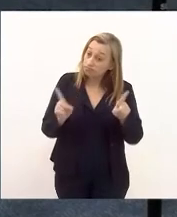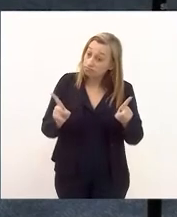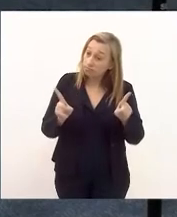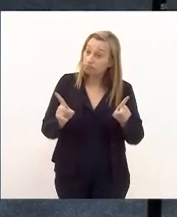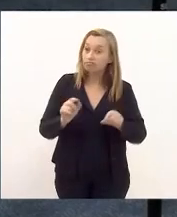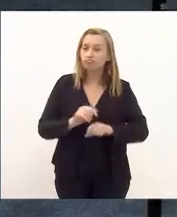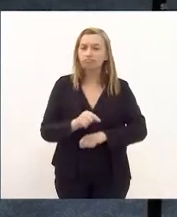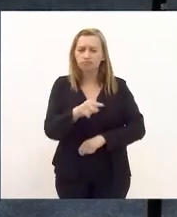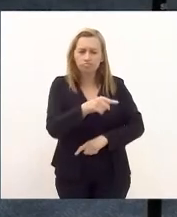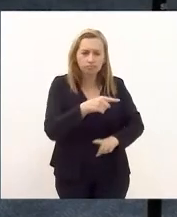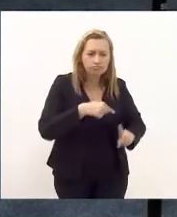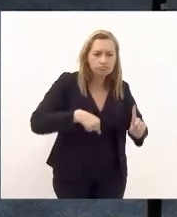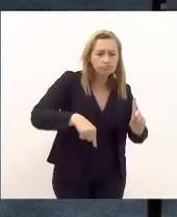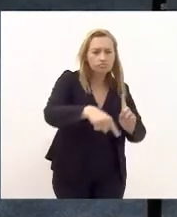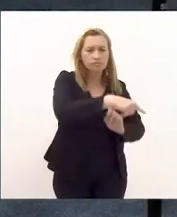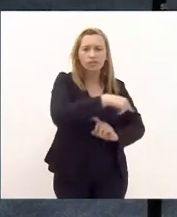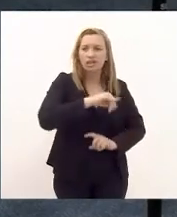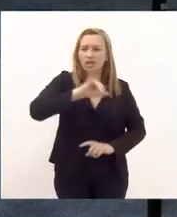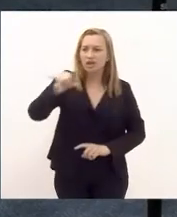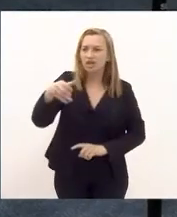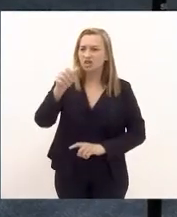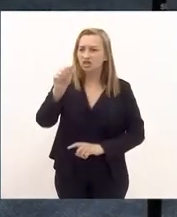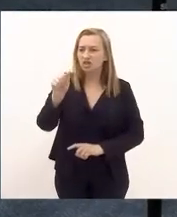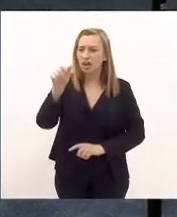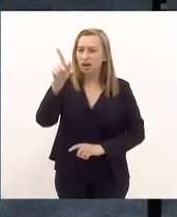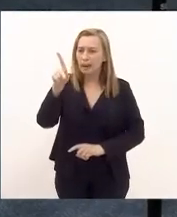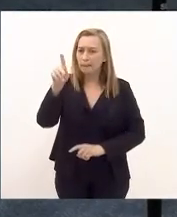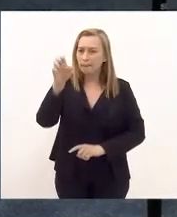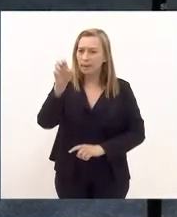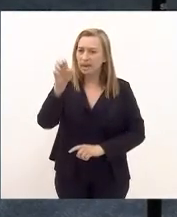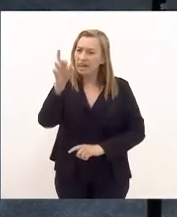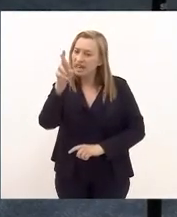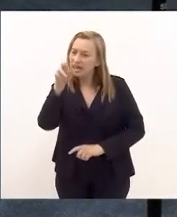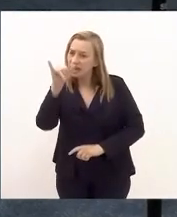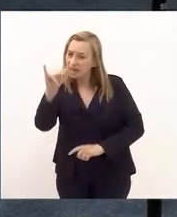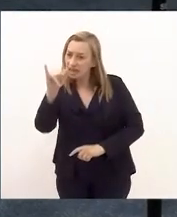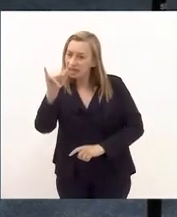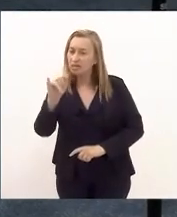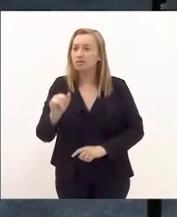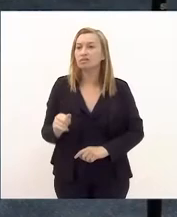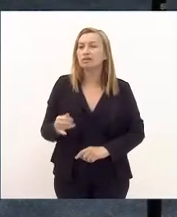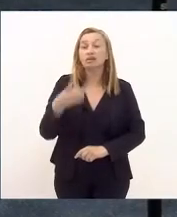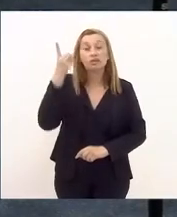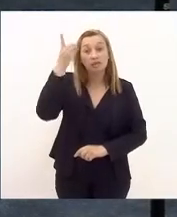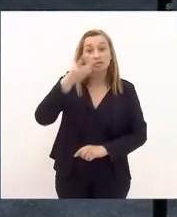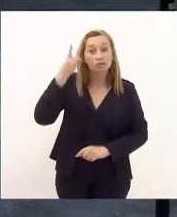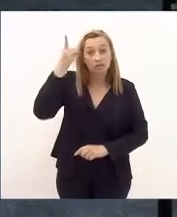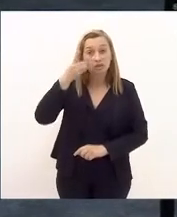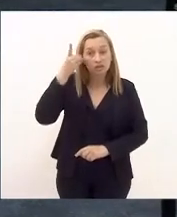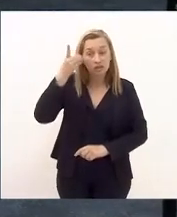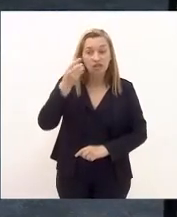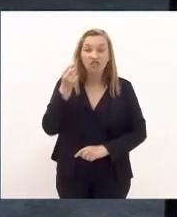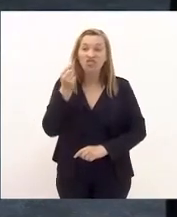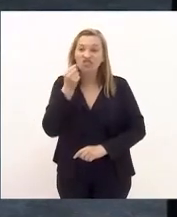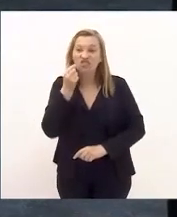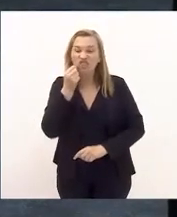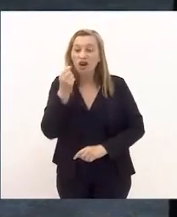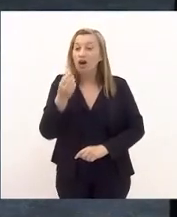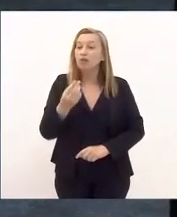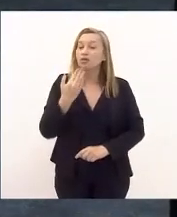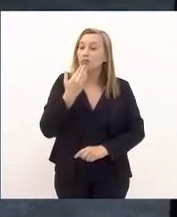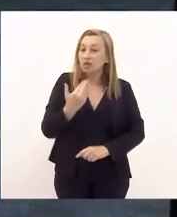por aquela área de Japeri. Inclusive, deputado Ratinho, é por isso que eu pedi uma parte,